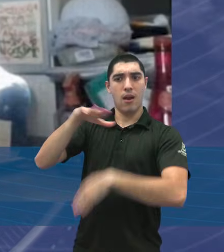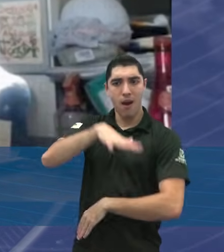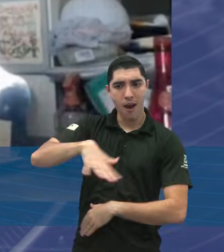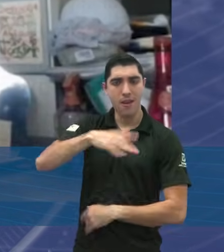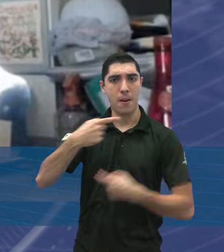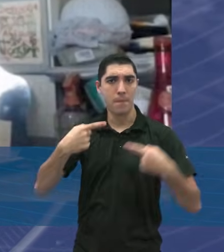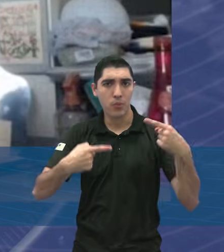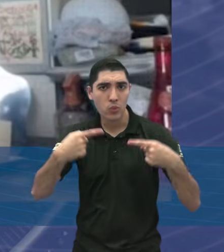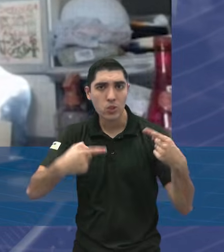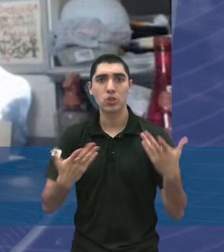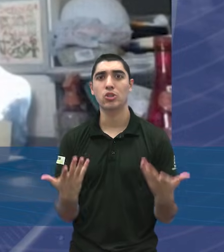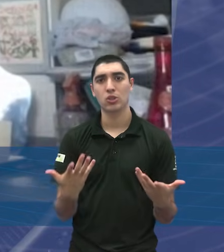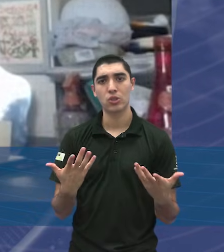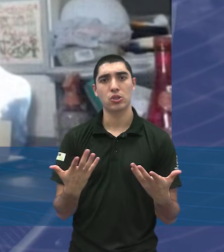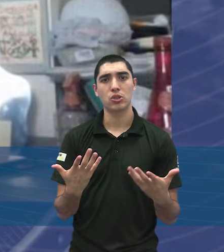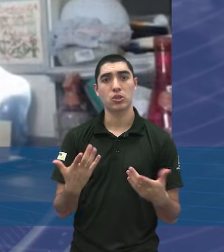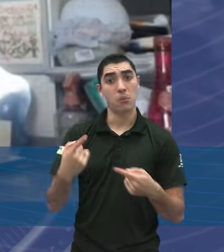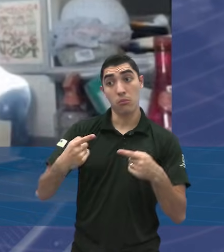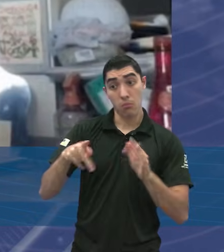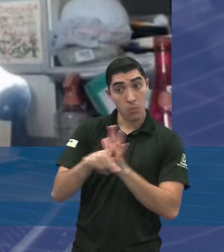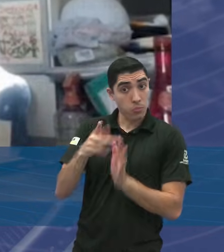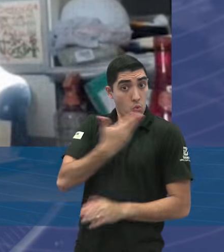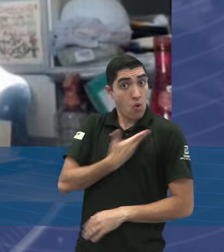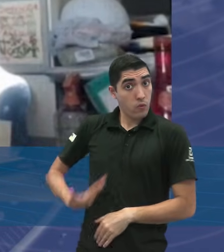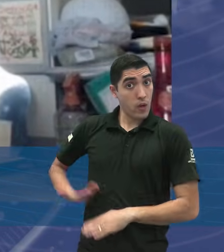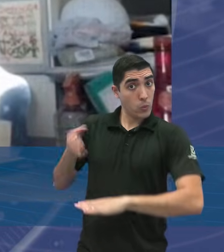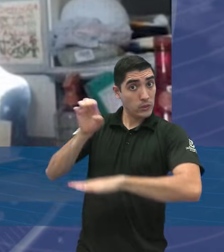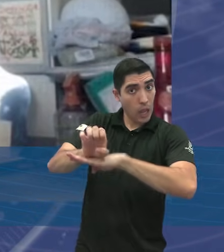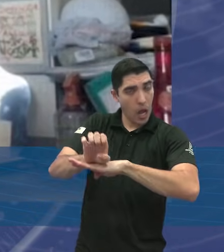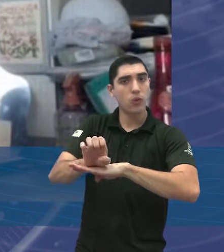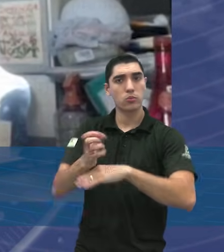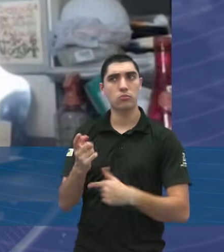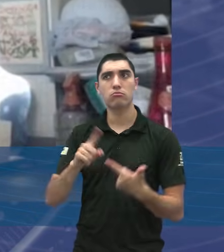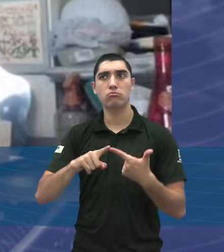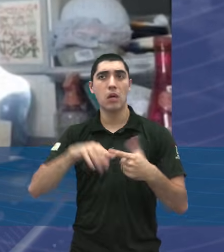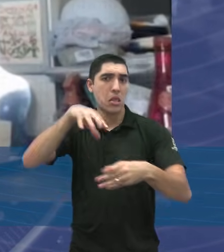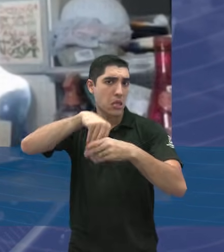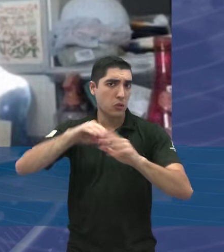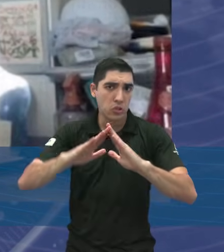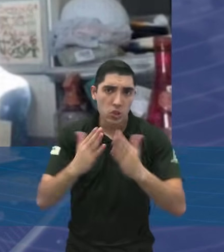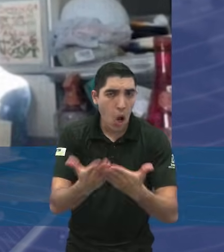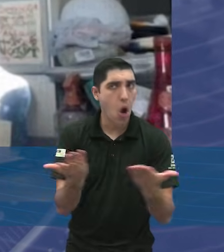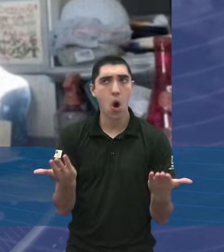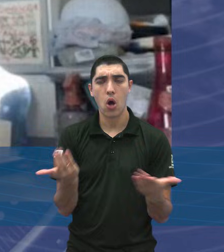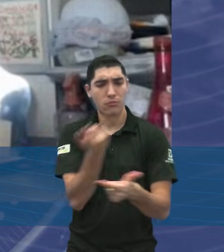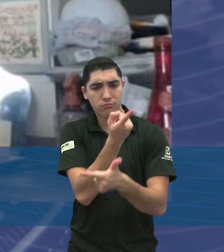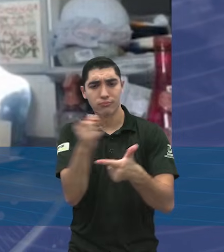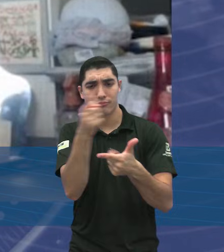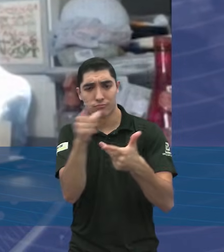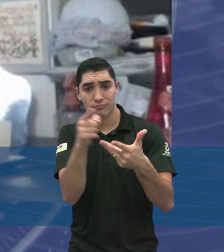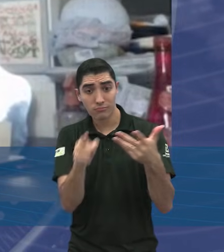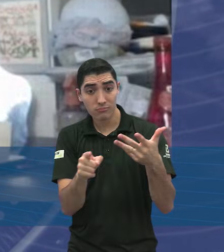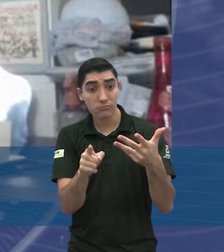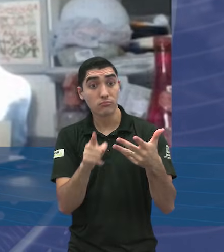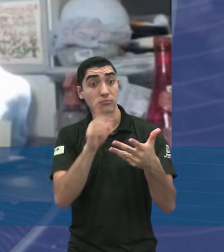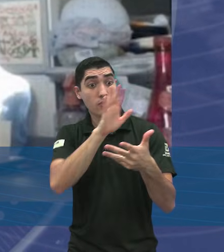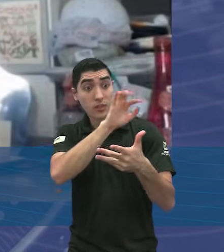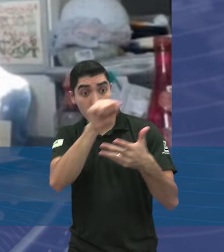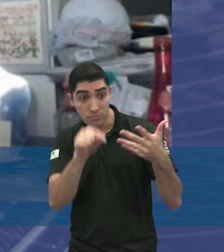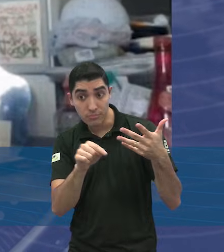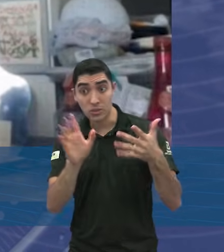políticas, até políticas do Estado mesmo, em escolas, a partir do momento em que isso